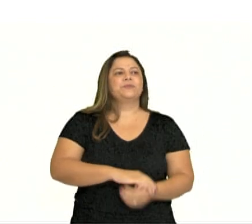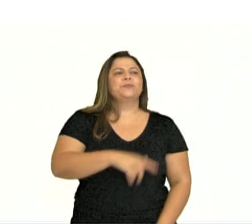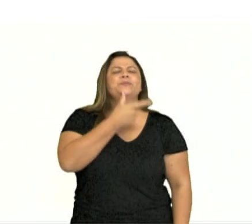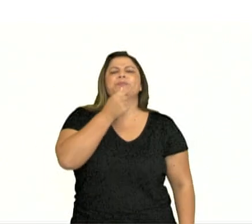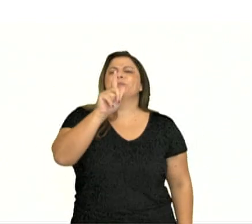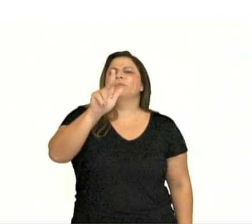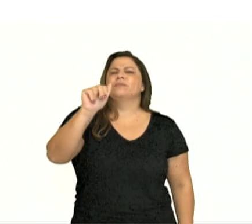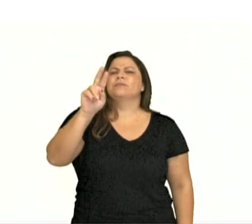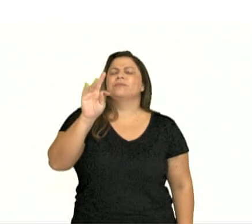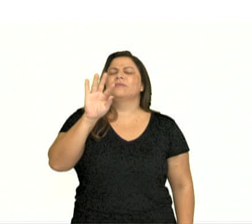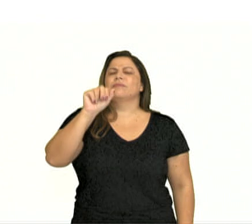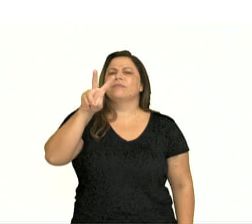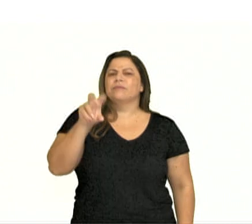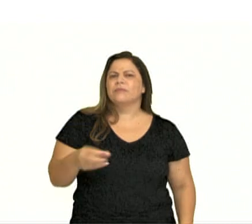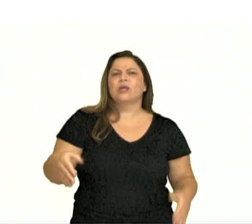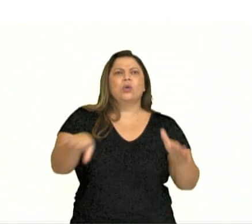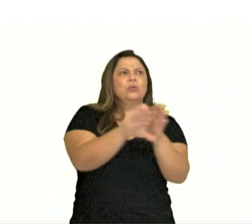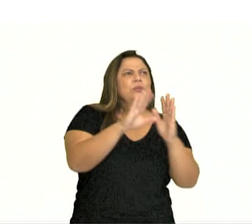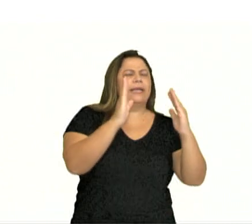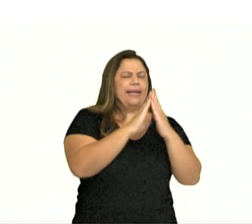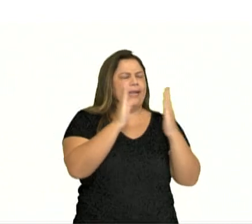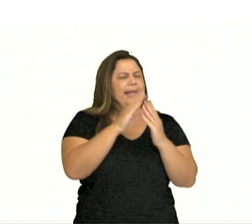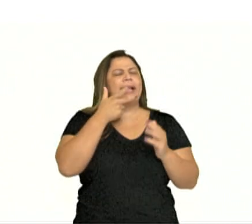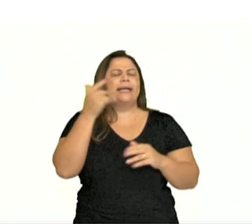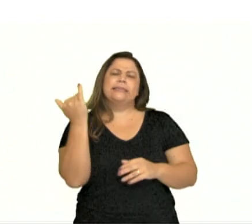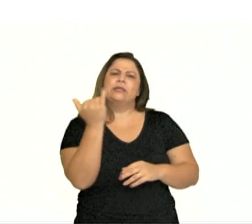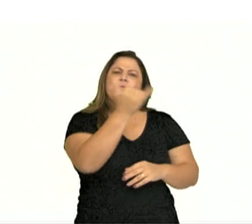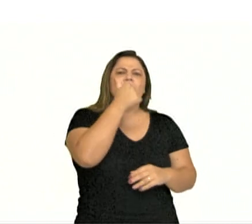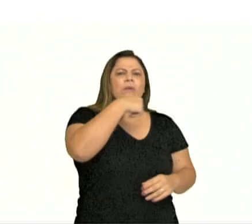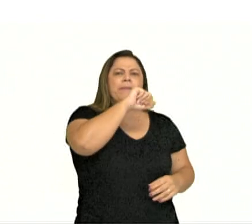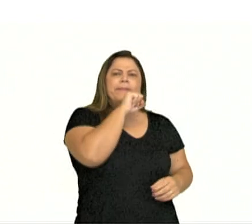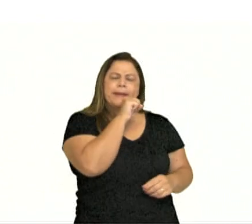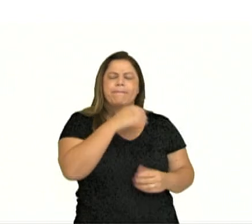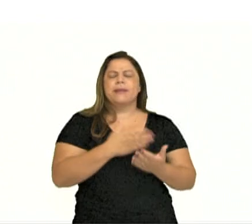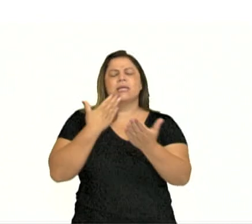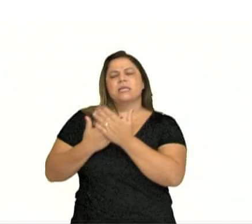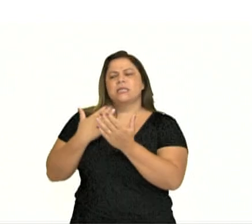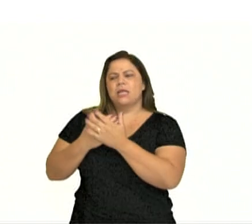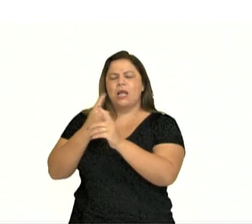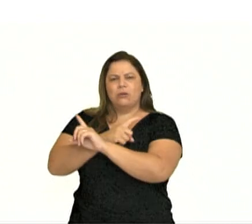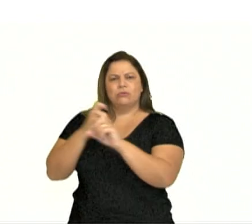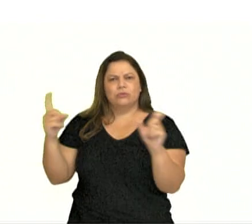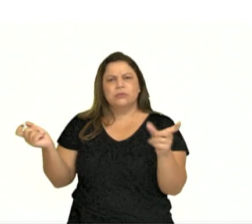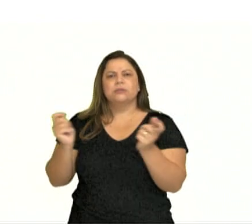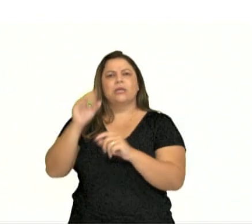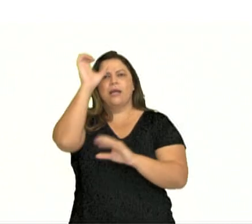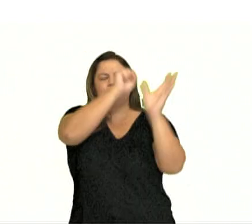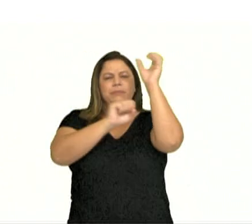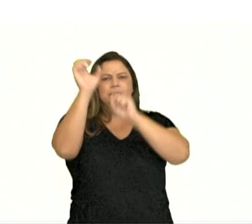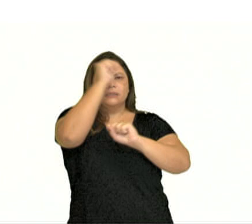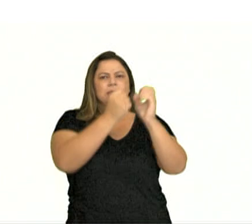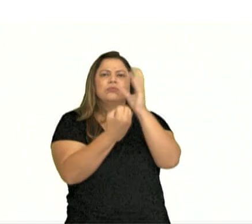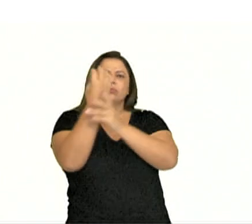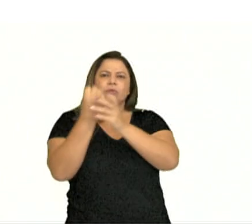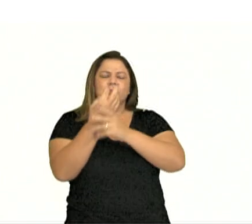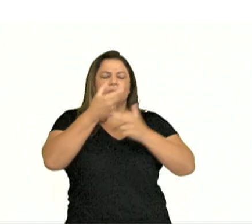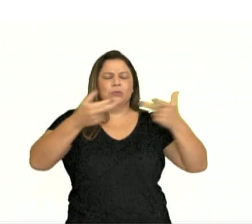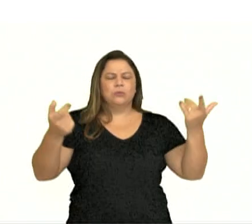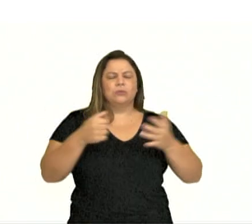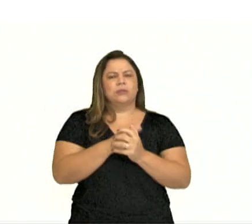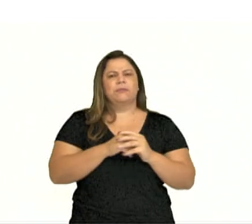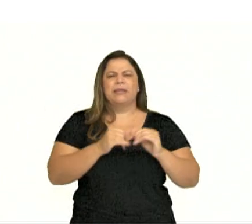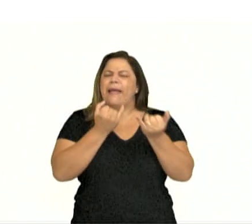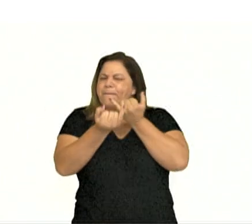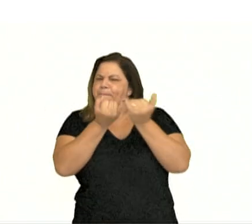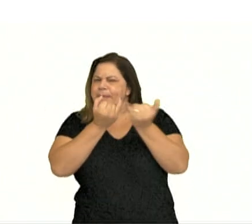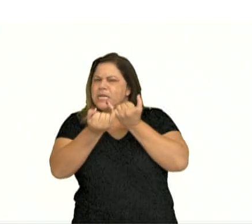casa e contou à sua mãe que na aula de ciências aprendeu que as plantas possuem tecidos semelhantes